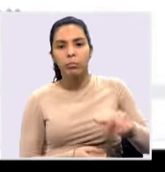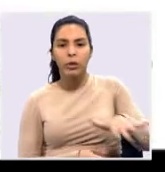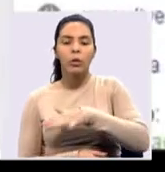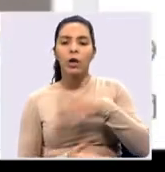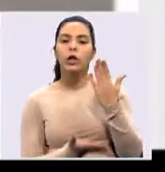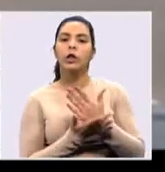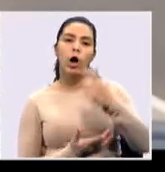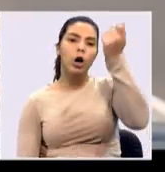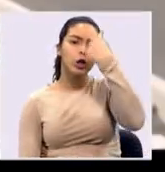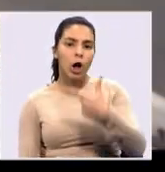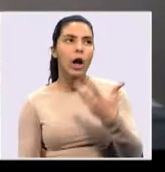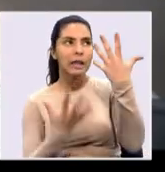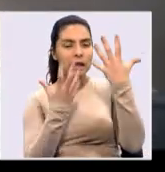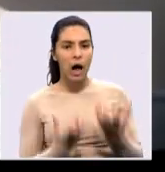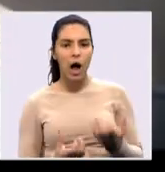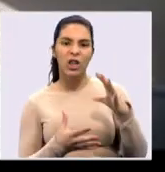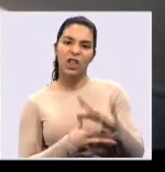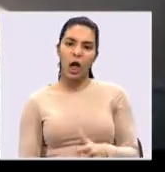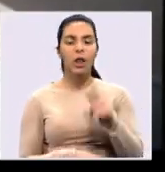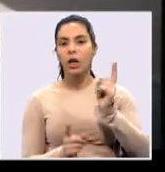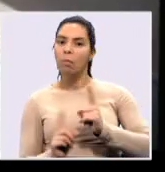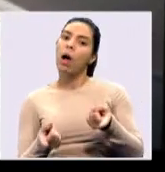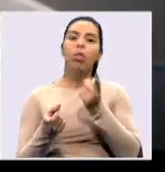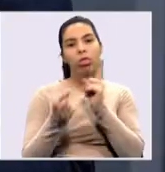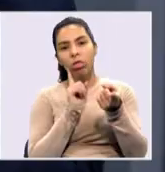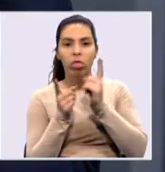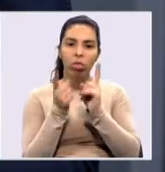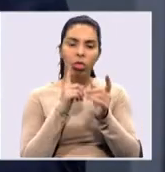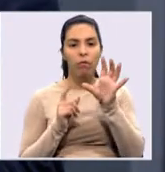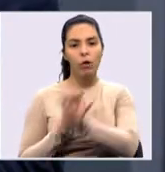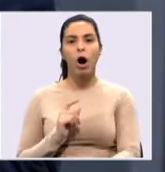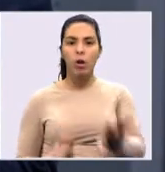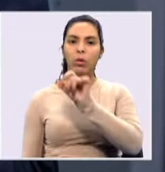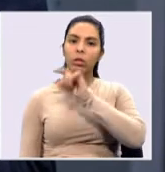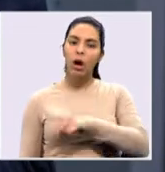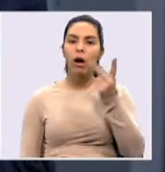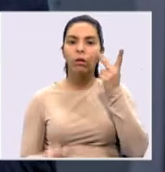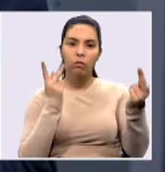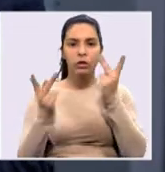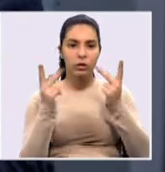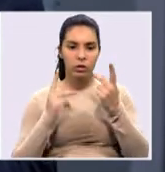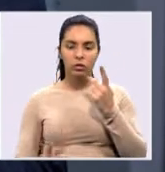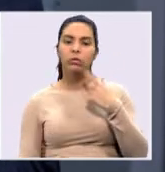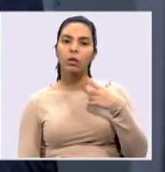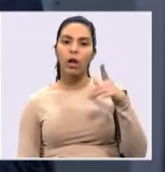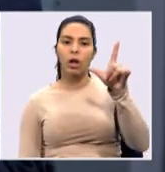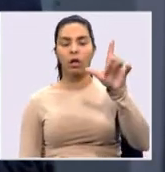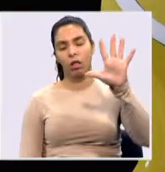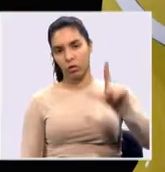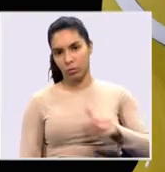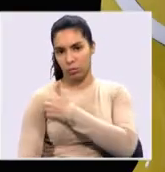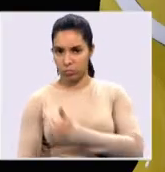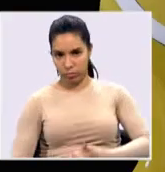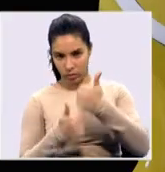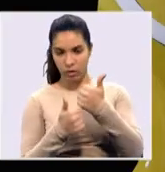não fala de uma forma histórica e chata da cidade, mas sim é uma forma divertida de conhecer a cidade. E depois temos mais de 30 pontos de interesse,